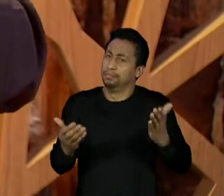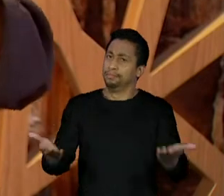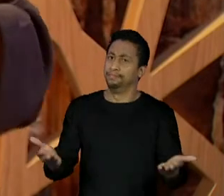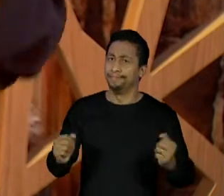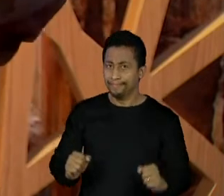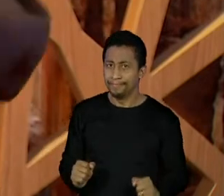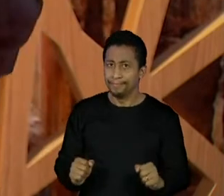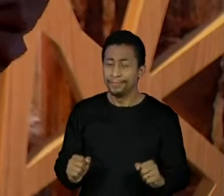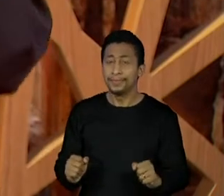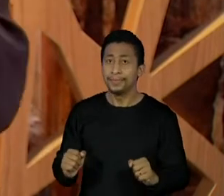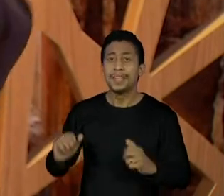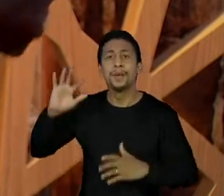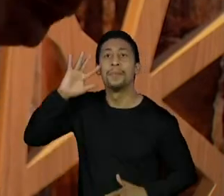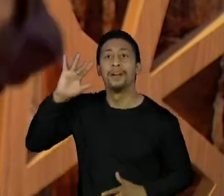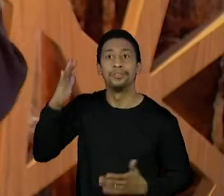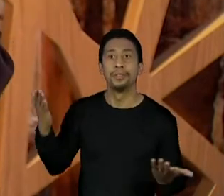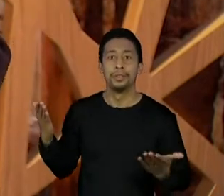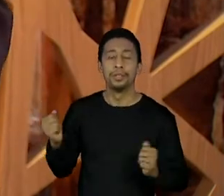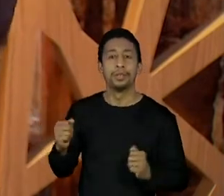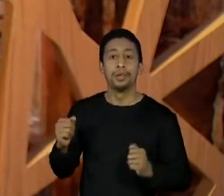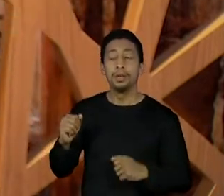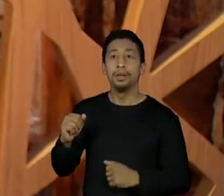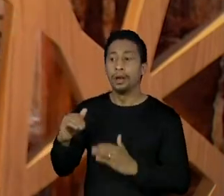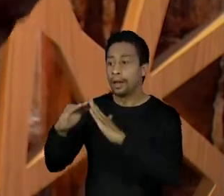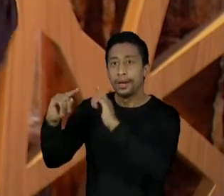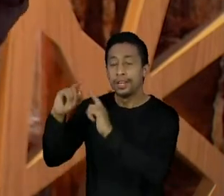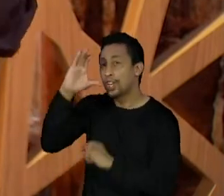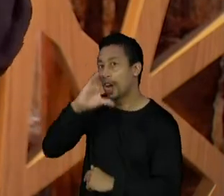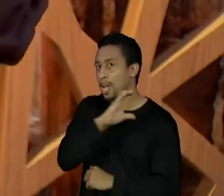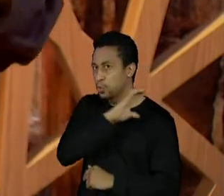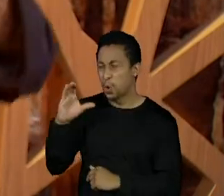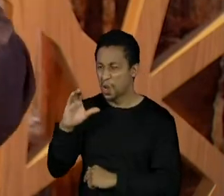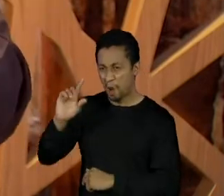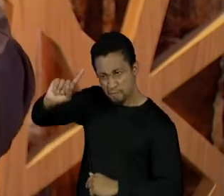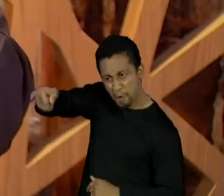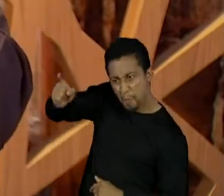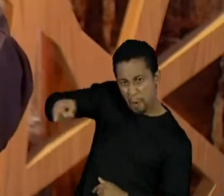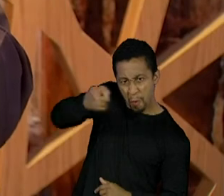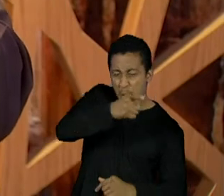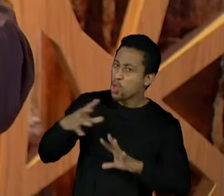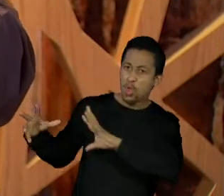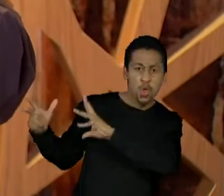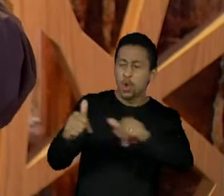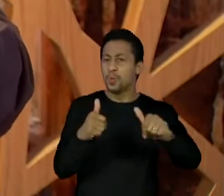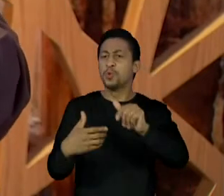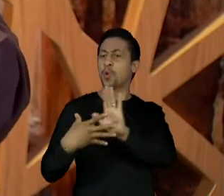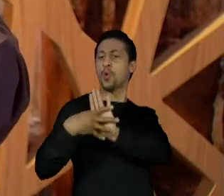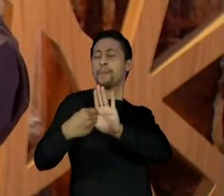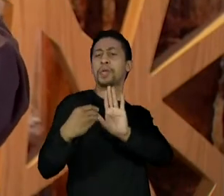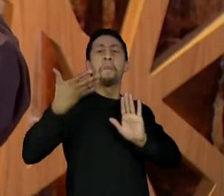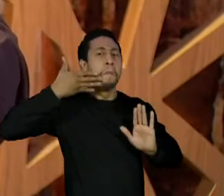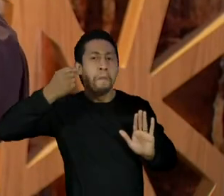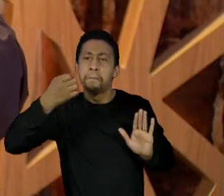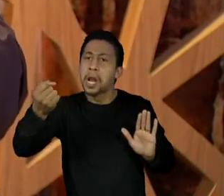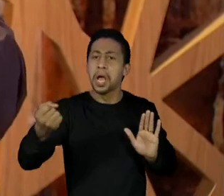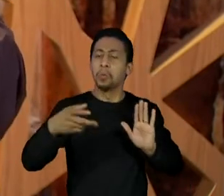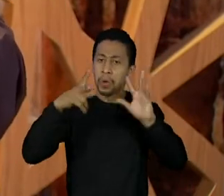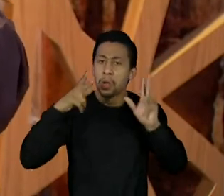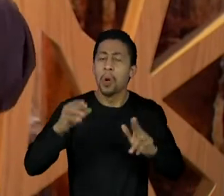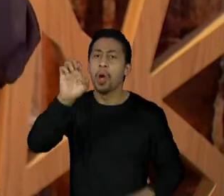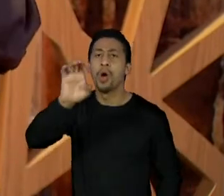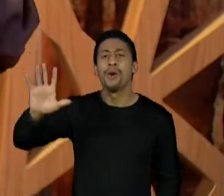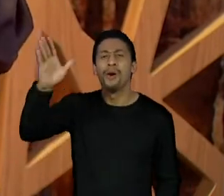Ora, quando hoje a Igreja Católica insiste em querer todo mundo europeizado, a Igreja Católica tem duas